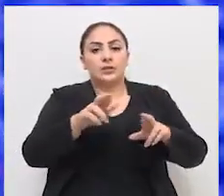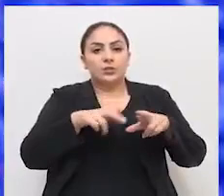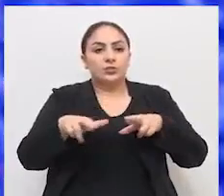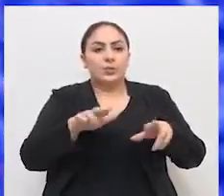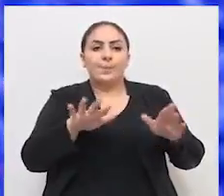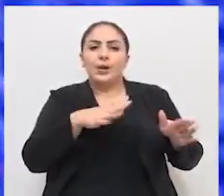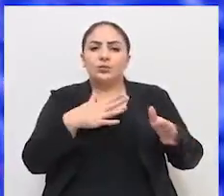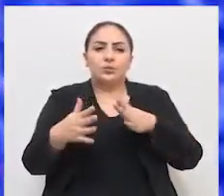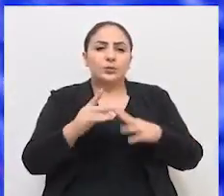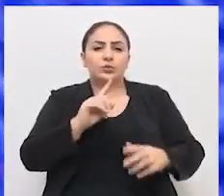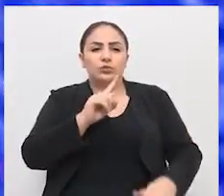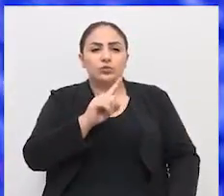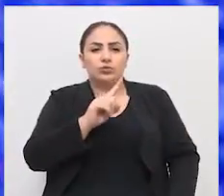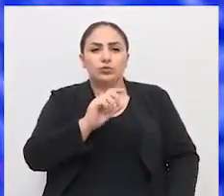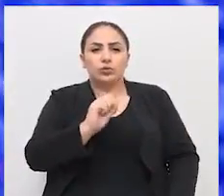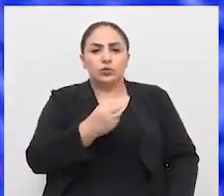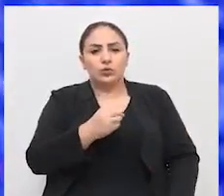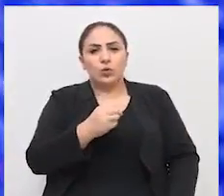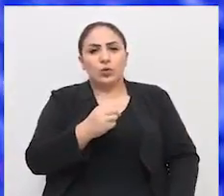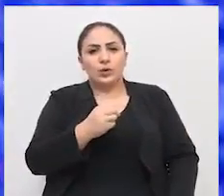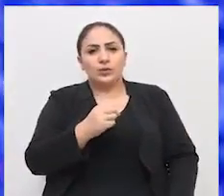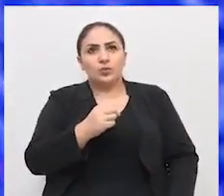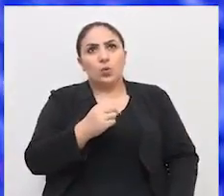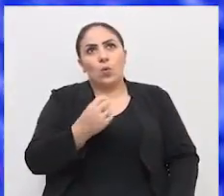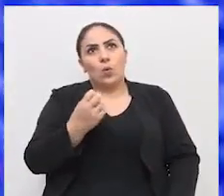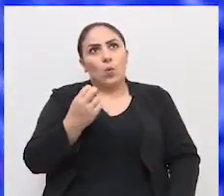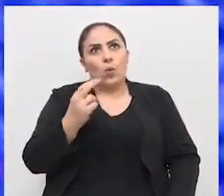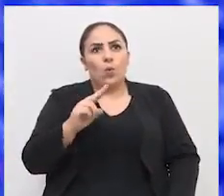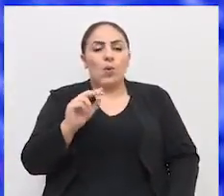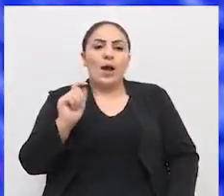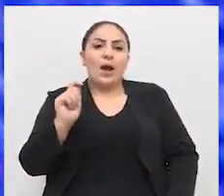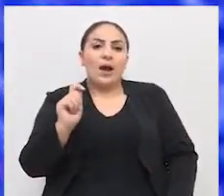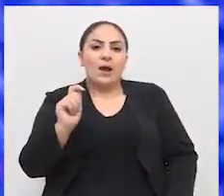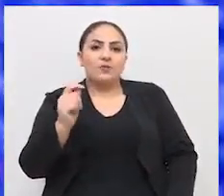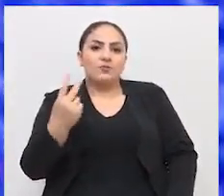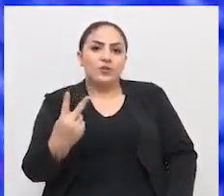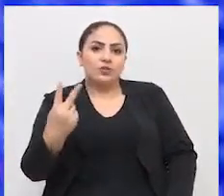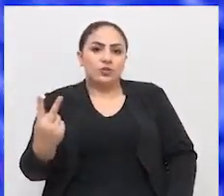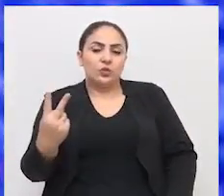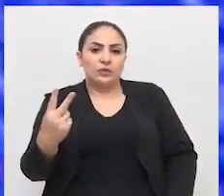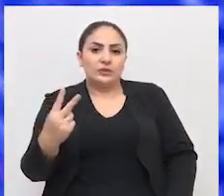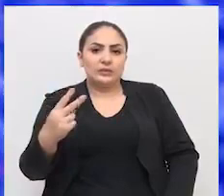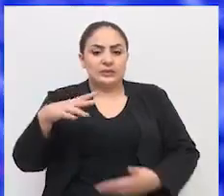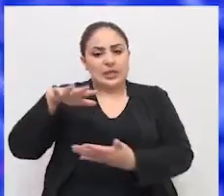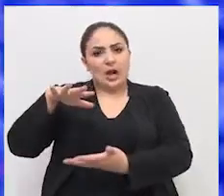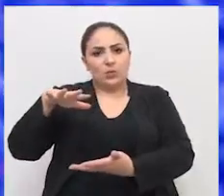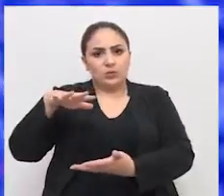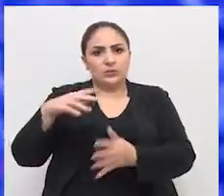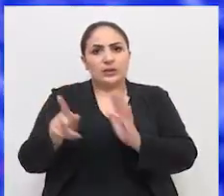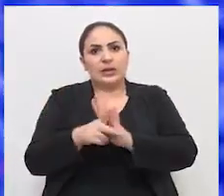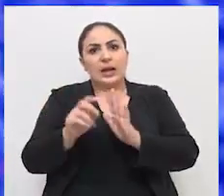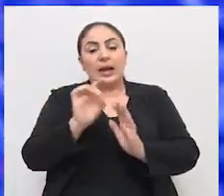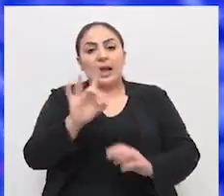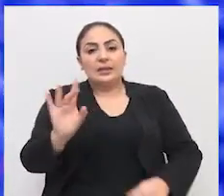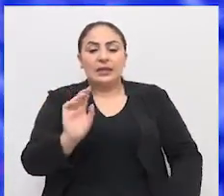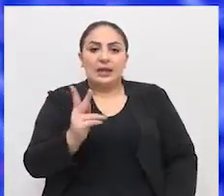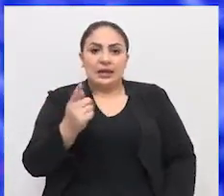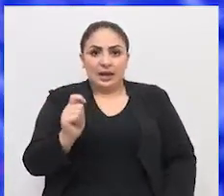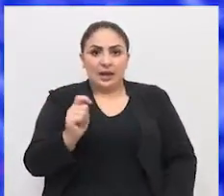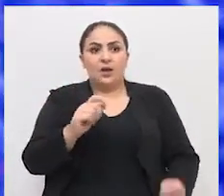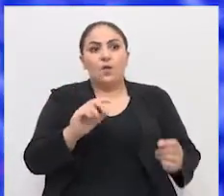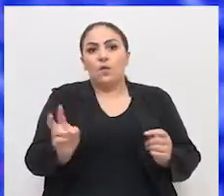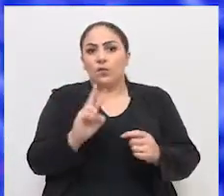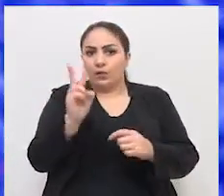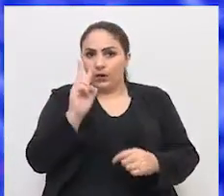em torno de 18 a 22 sacos por hectare, né? Onde nós teremos então um valor considerável